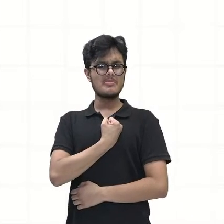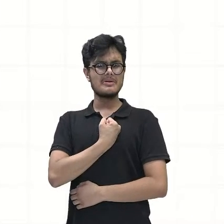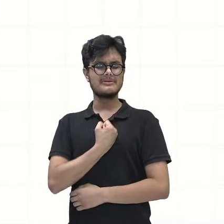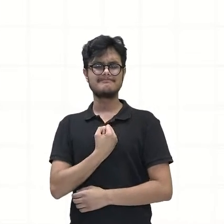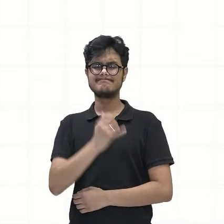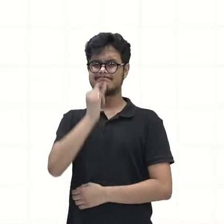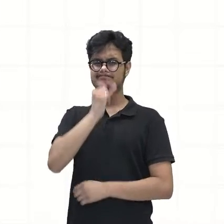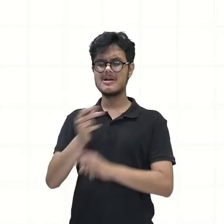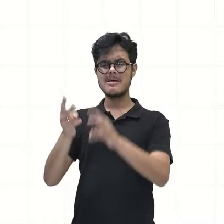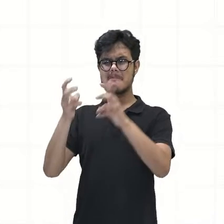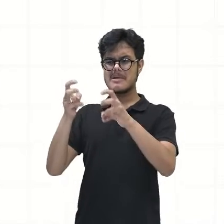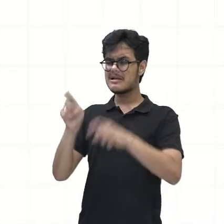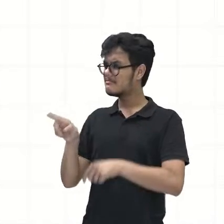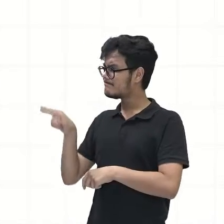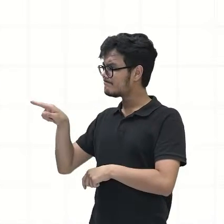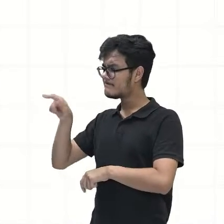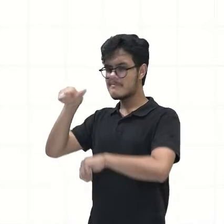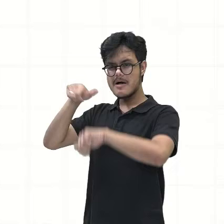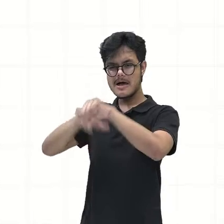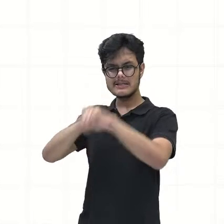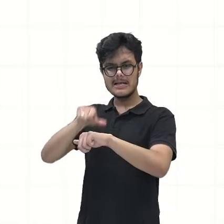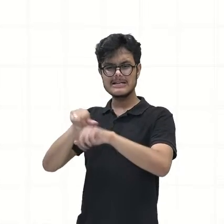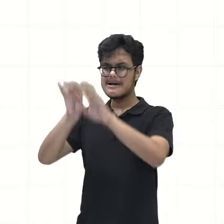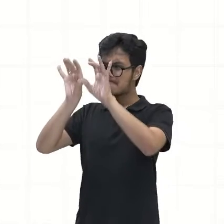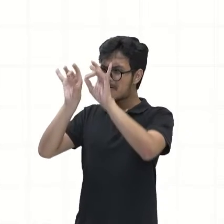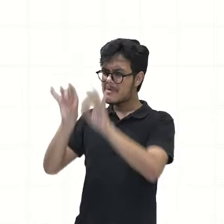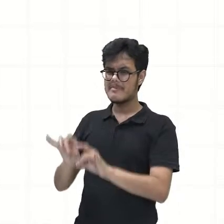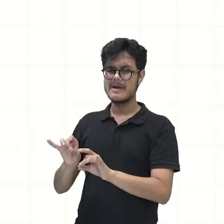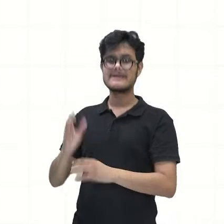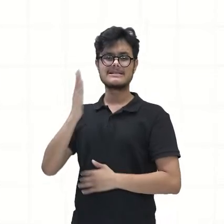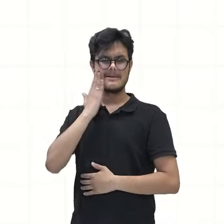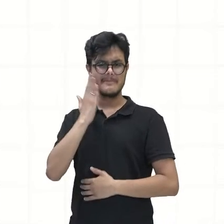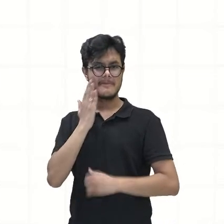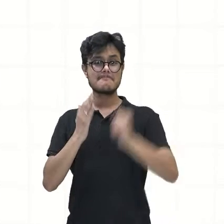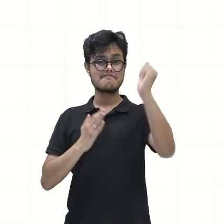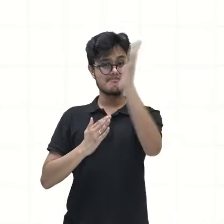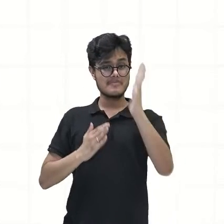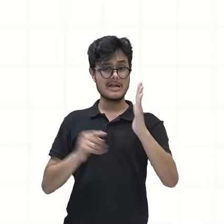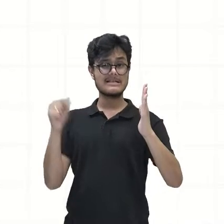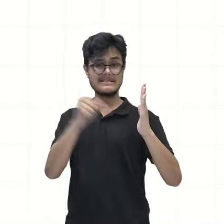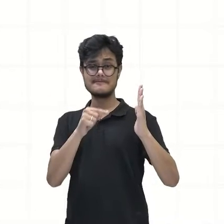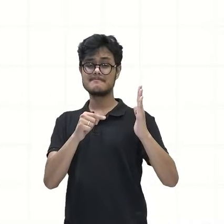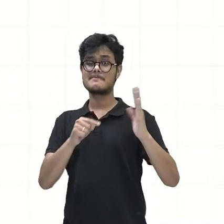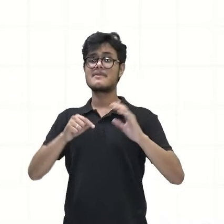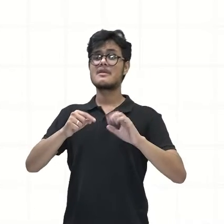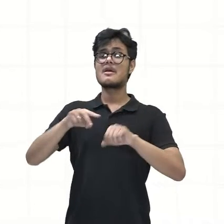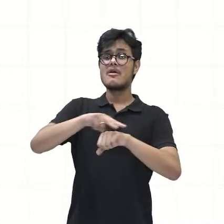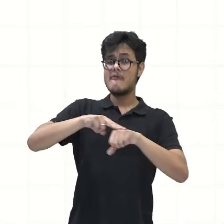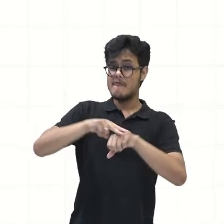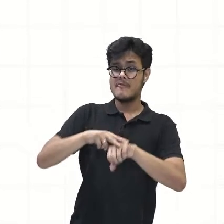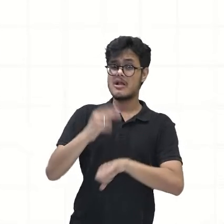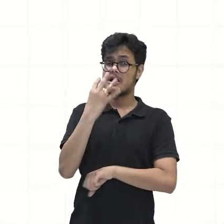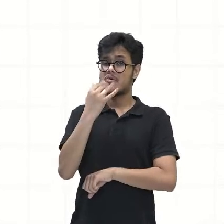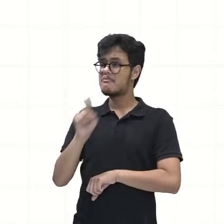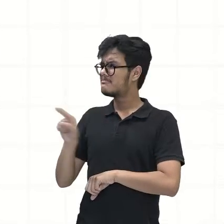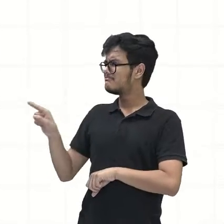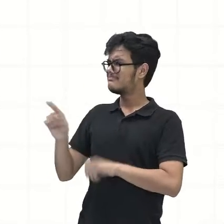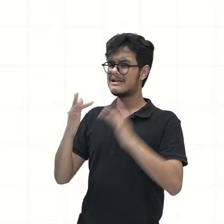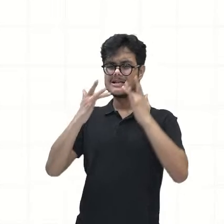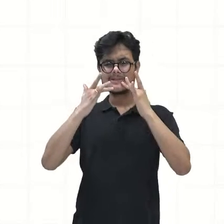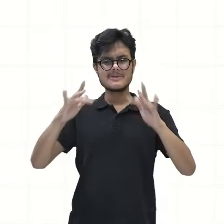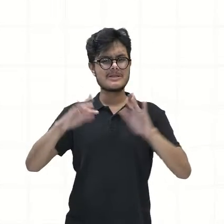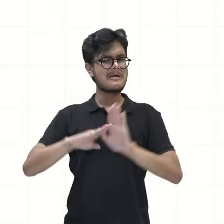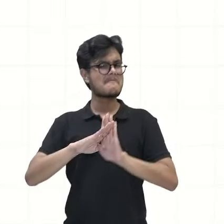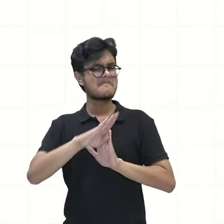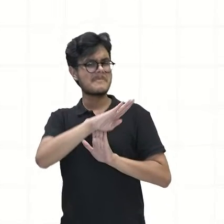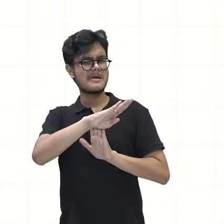que eu observe esse gráfico, eu sei que a linha verde é o Brasil, mas eu não consigo afirmar muita coisa sobre esse